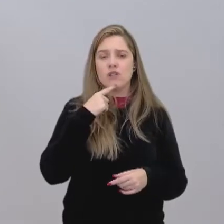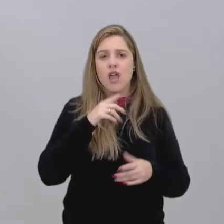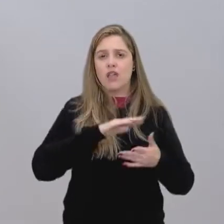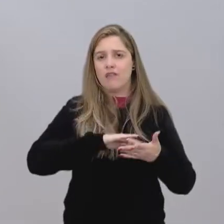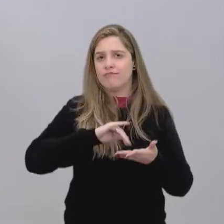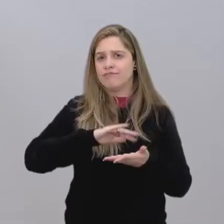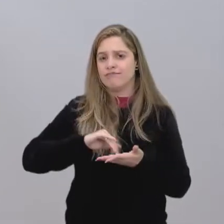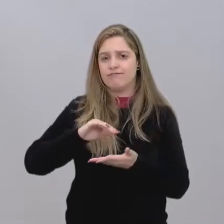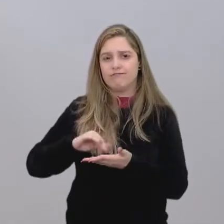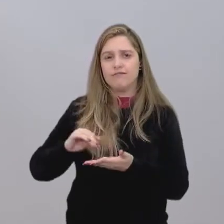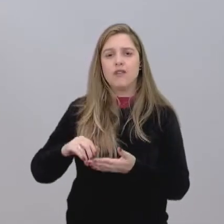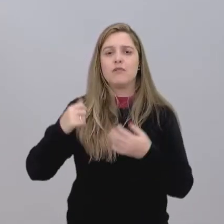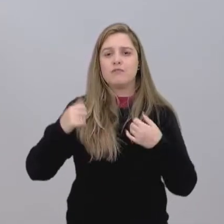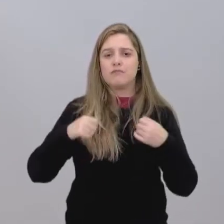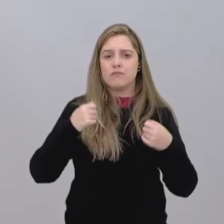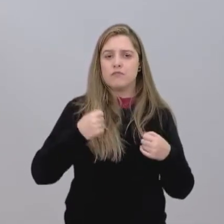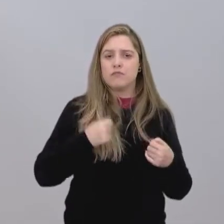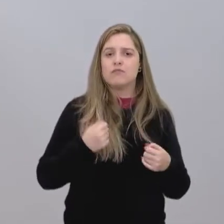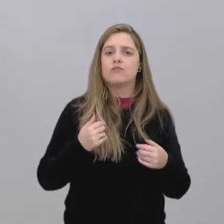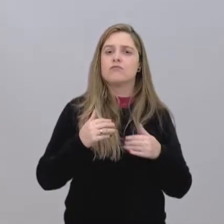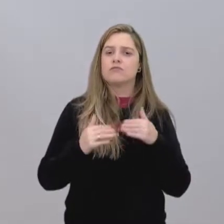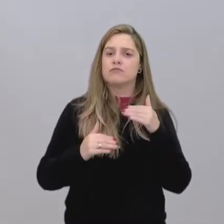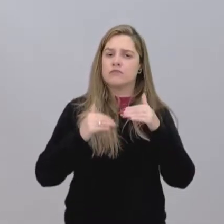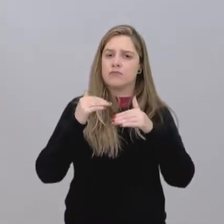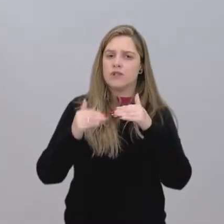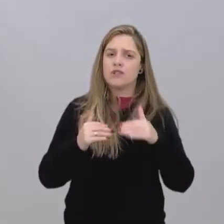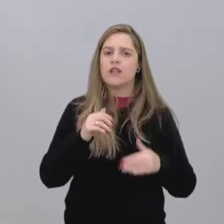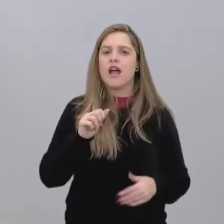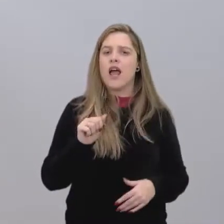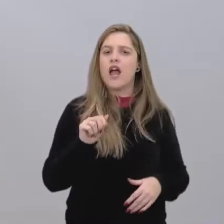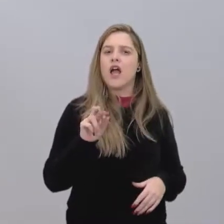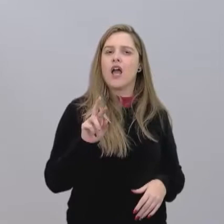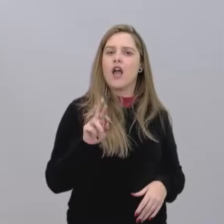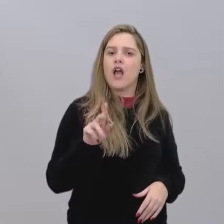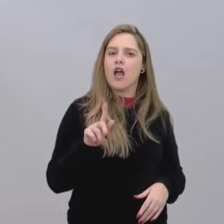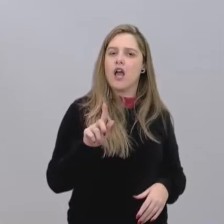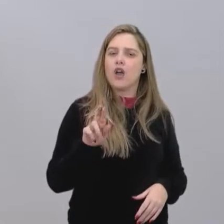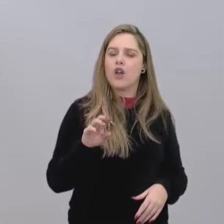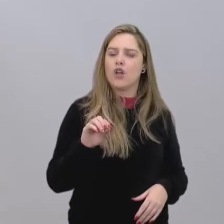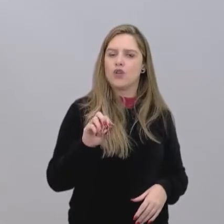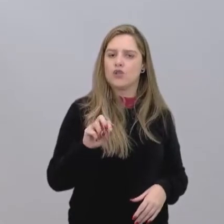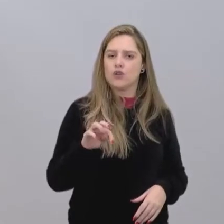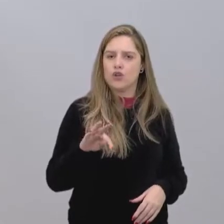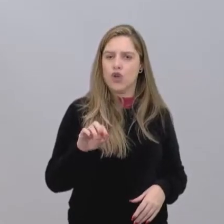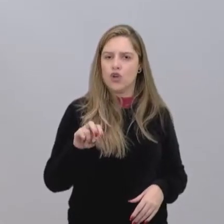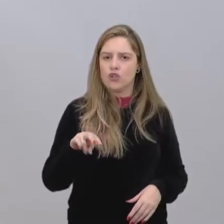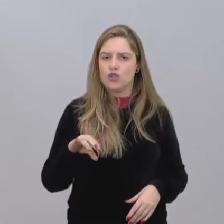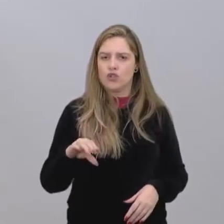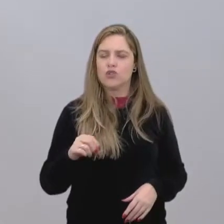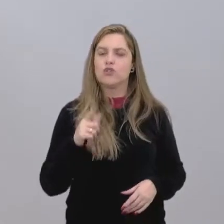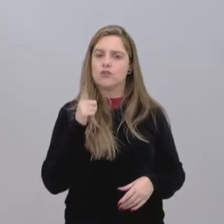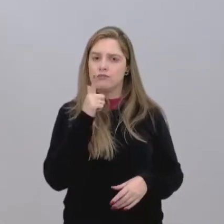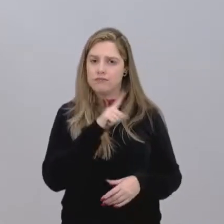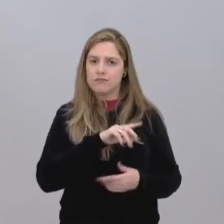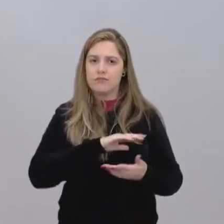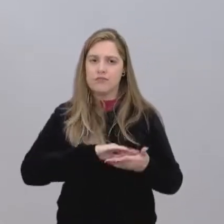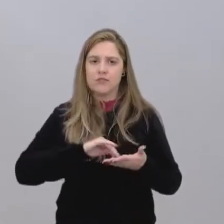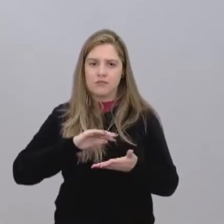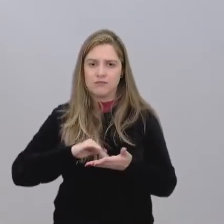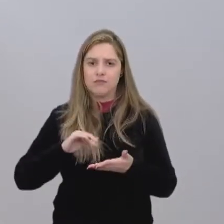de inseticidas, né? Ou por meio aí de agrotóxicos, mas sim a gente consegue aí a eliminação de